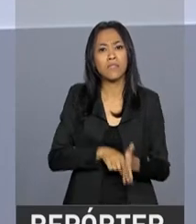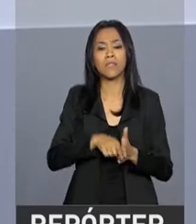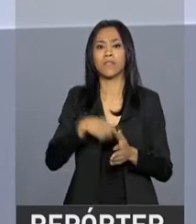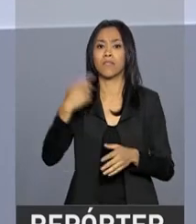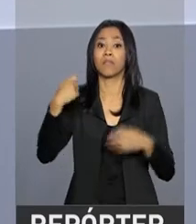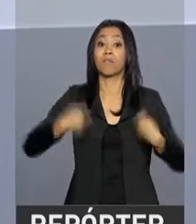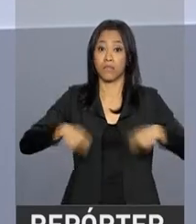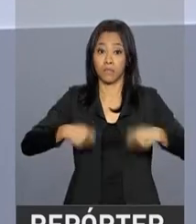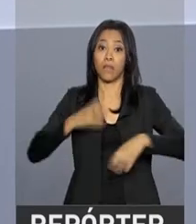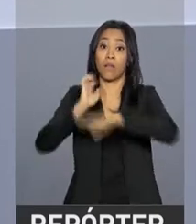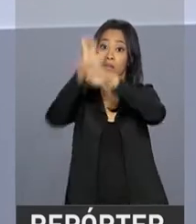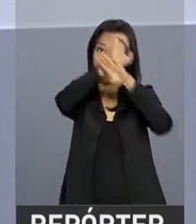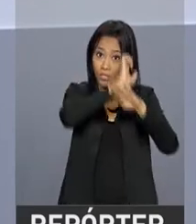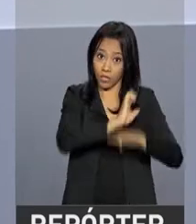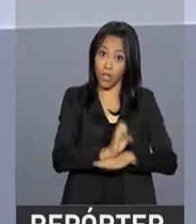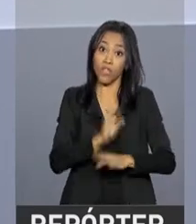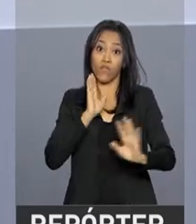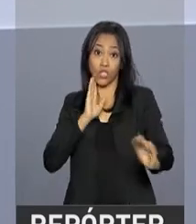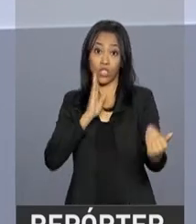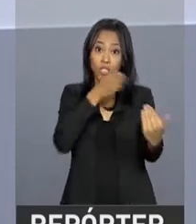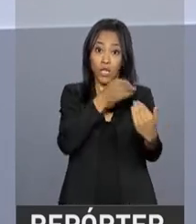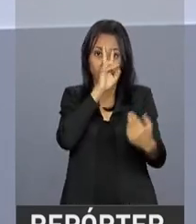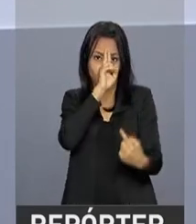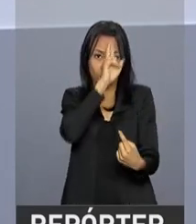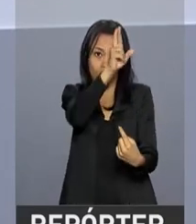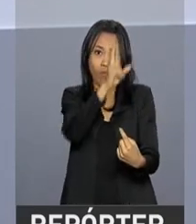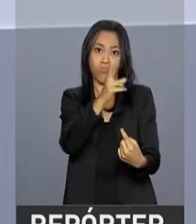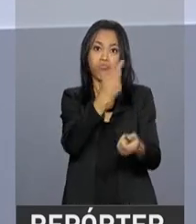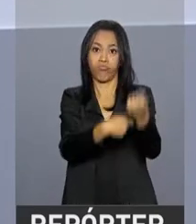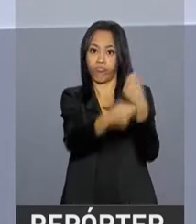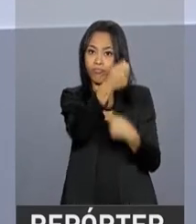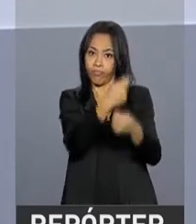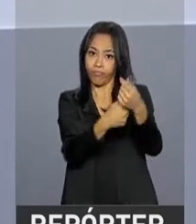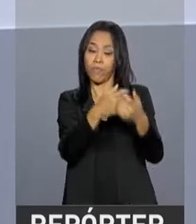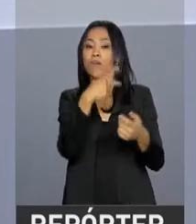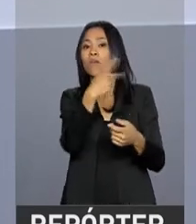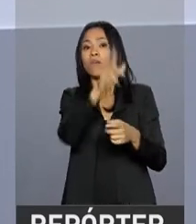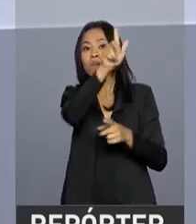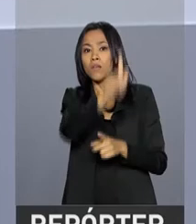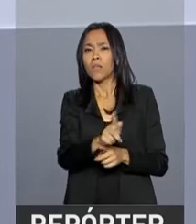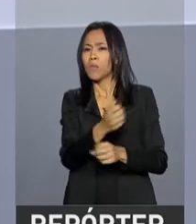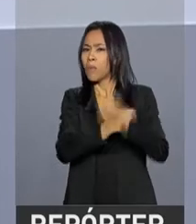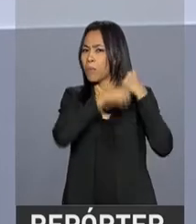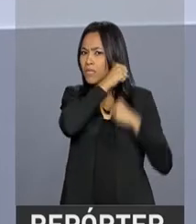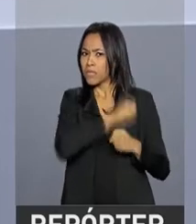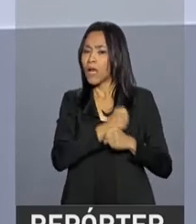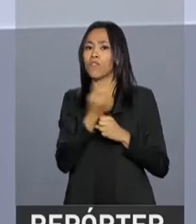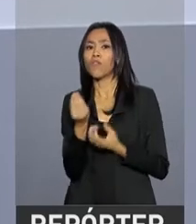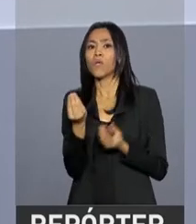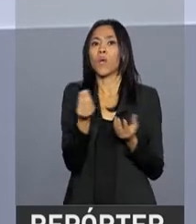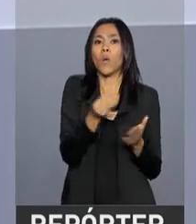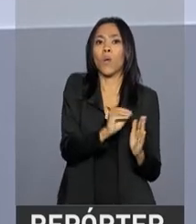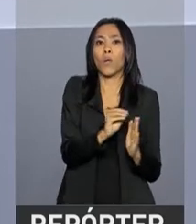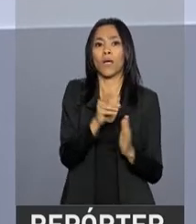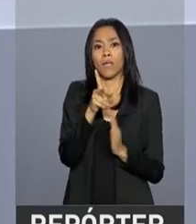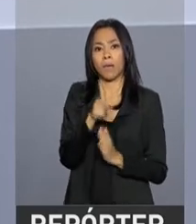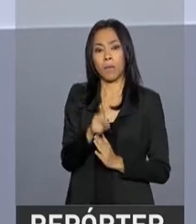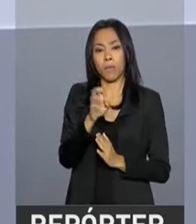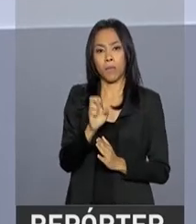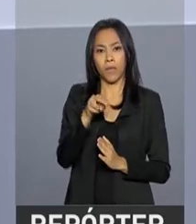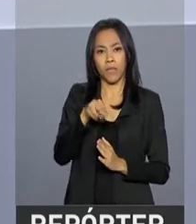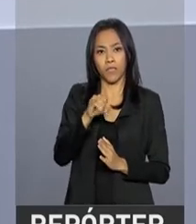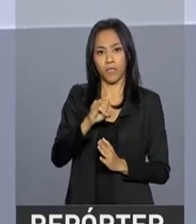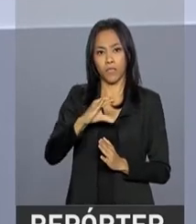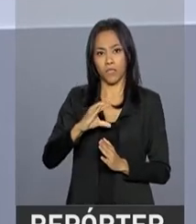realizada direto com os gestores locais desde o ano passado a penicilina foi incorporada ao componente estratégico da